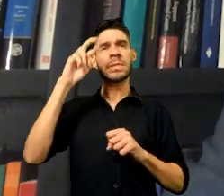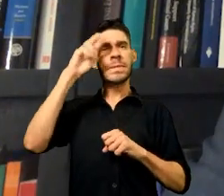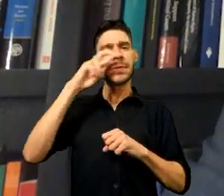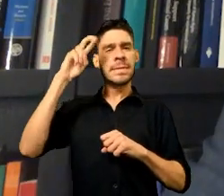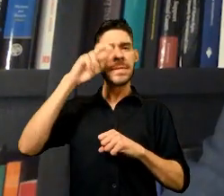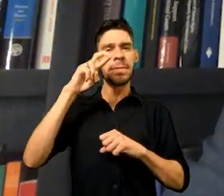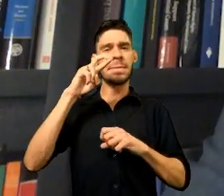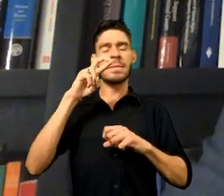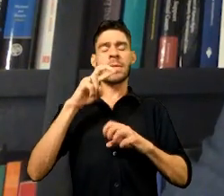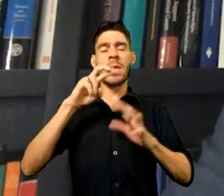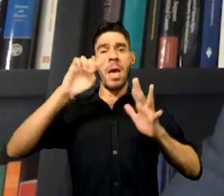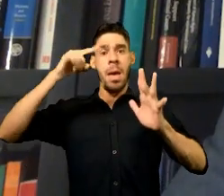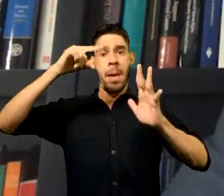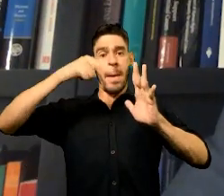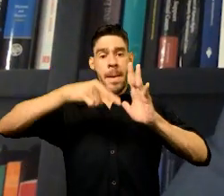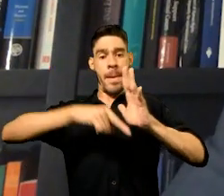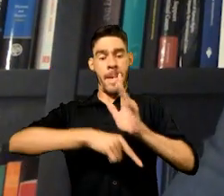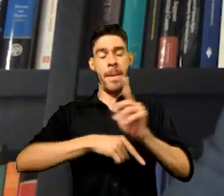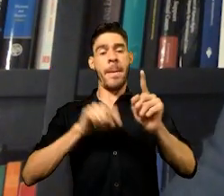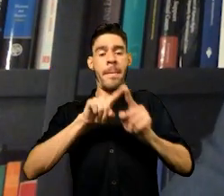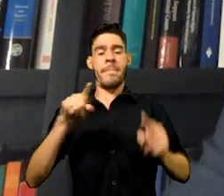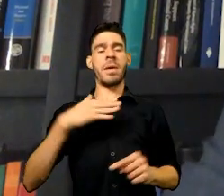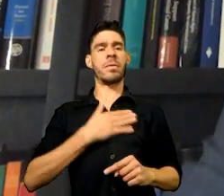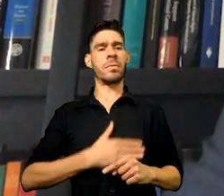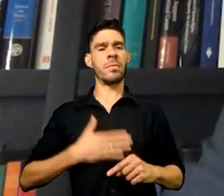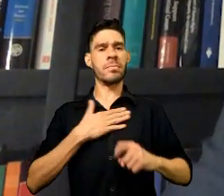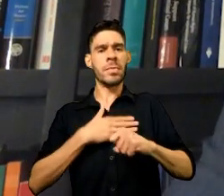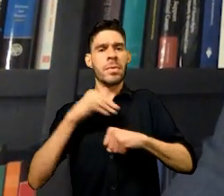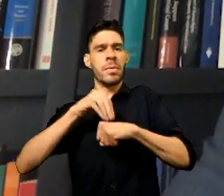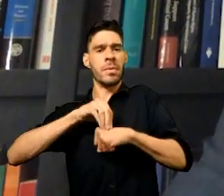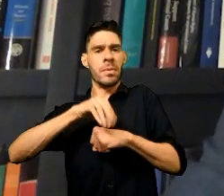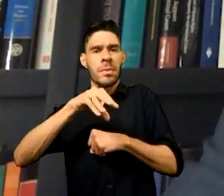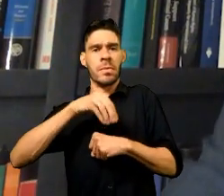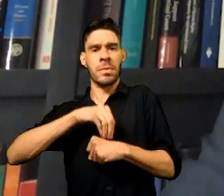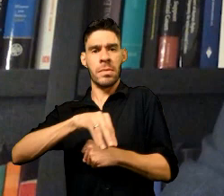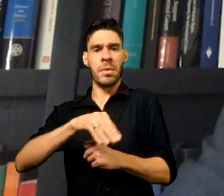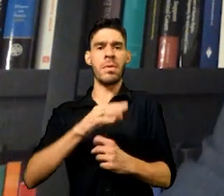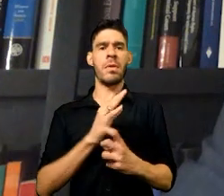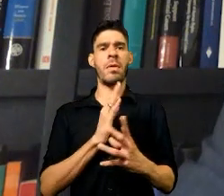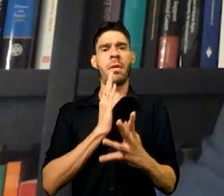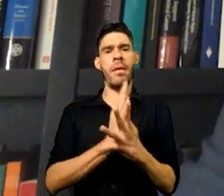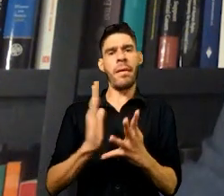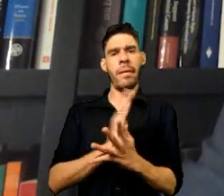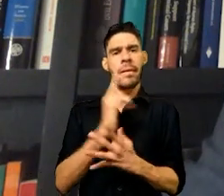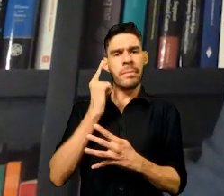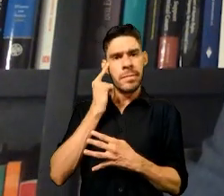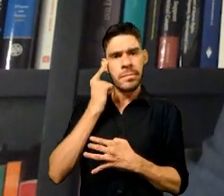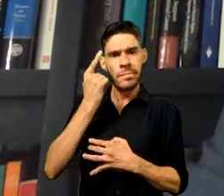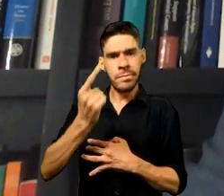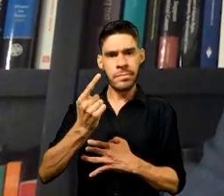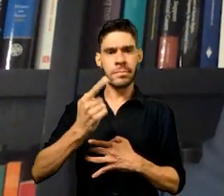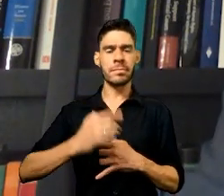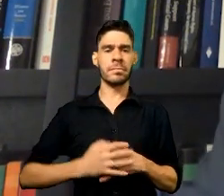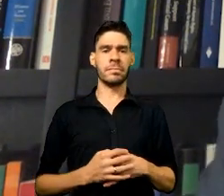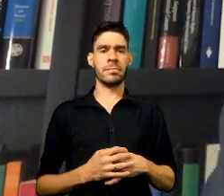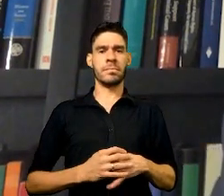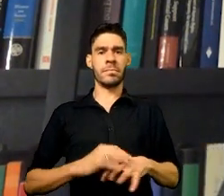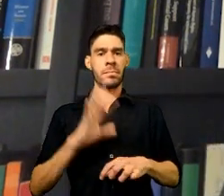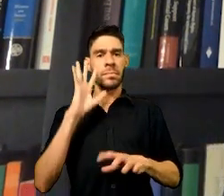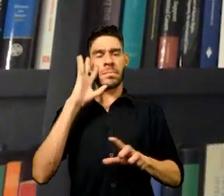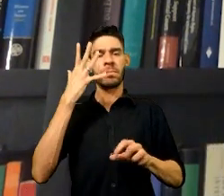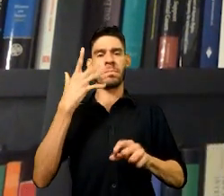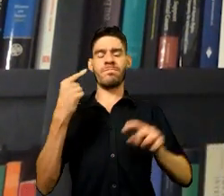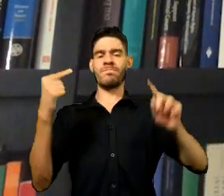façamos uma análise muito aprofundada, mas eu gostaria de compartilhar algumas ideias